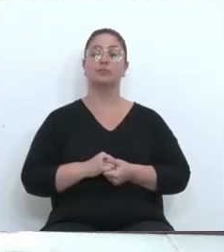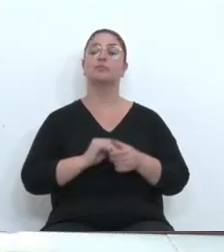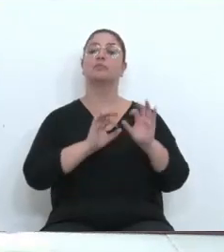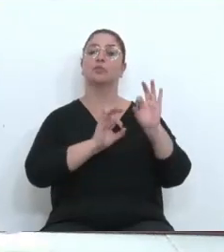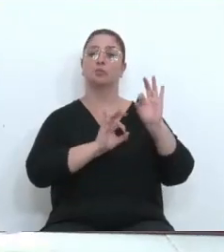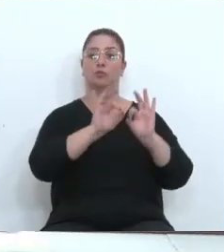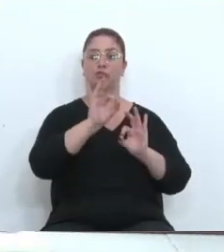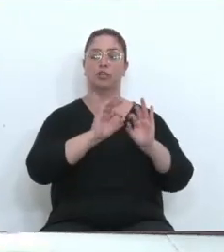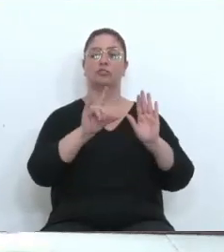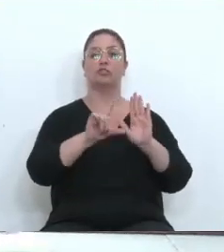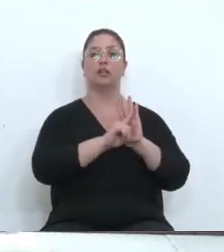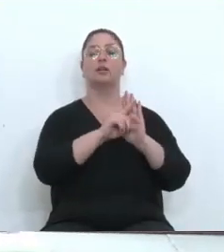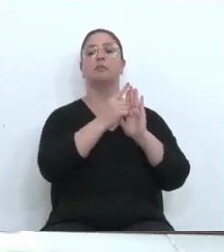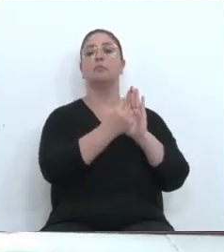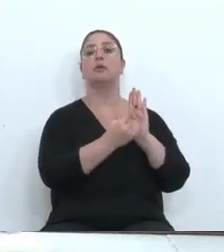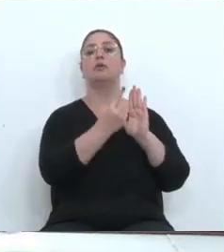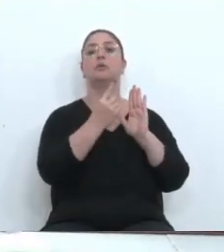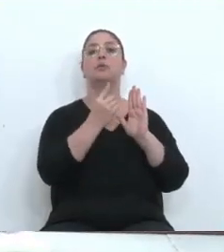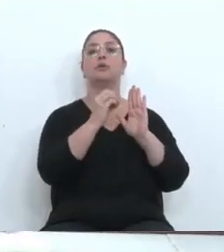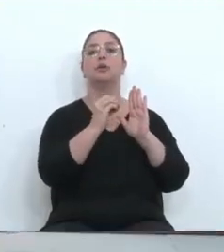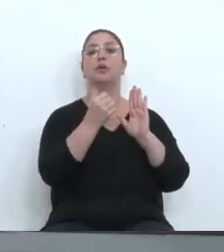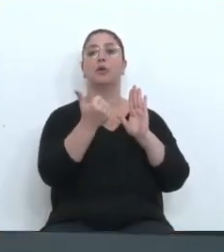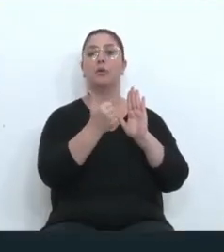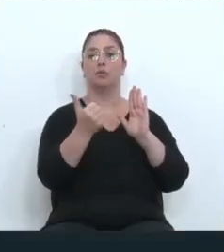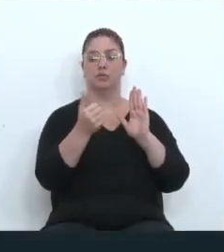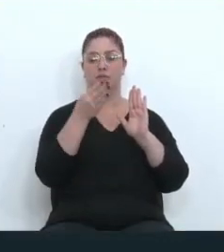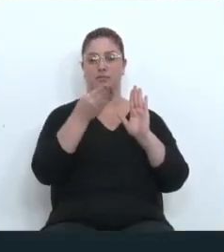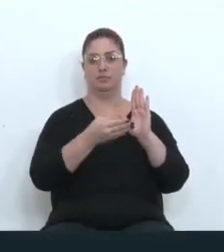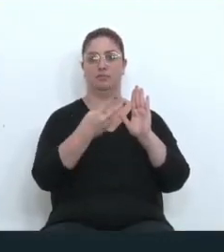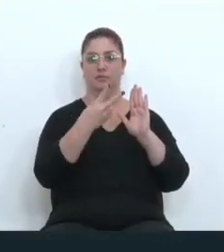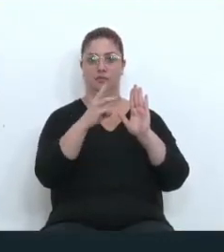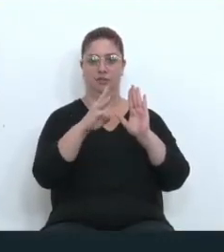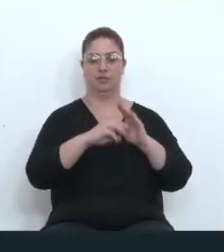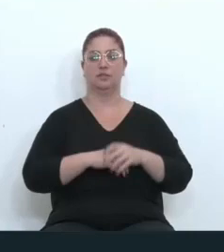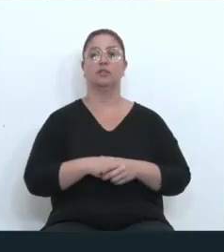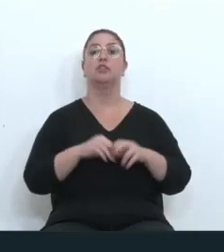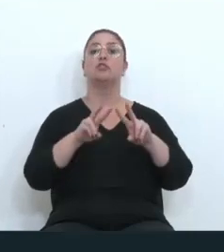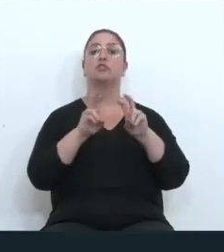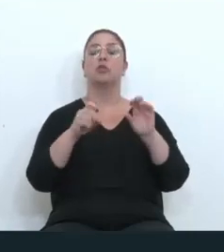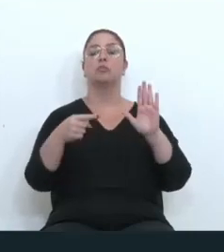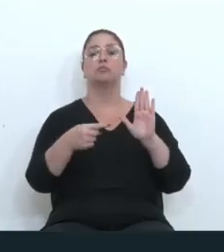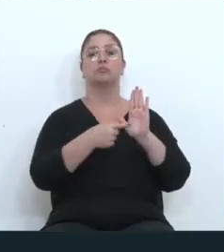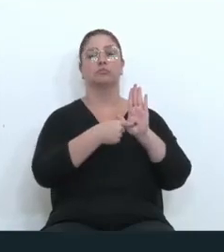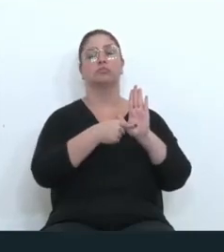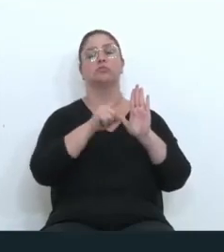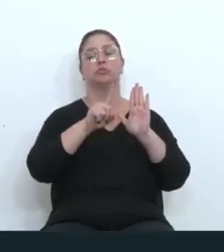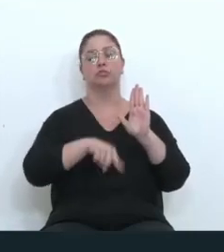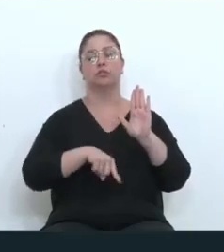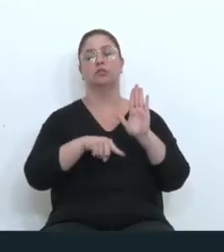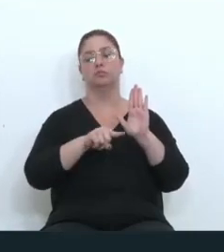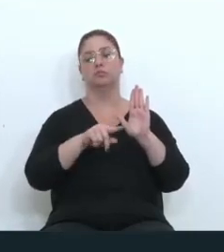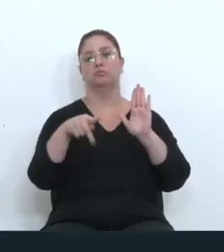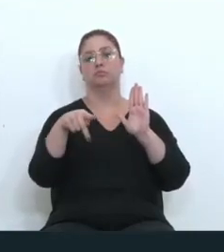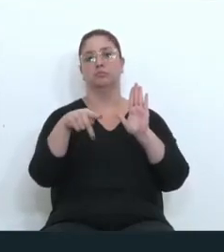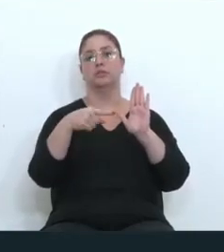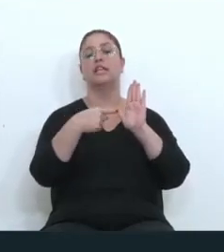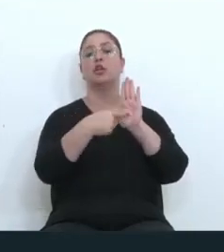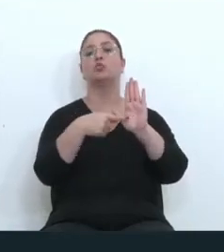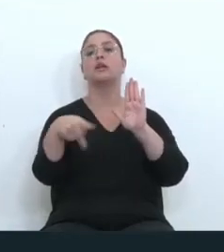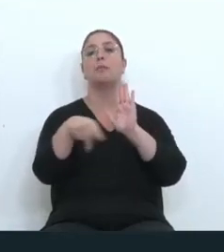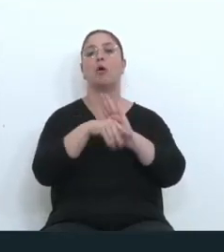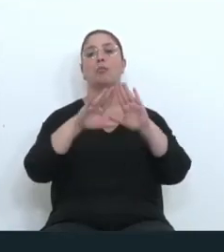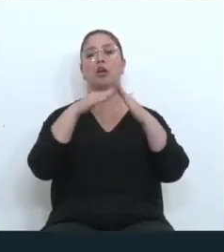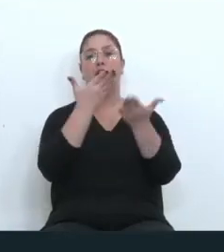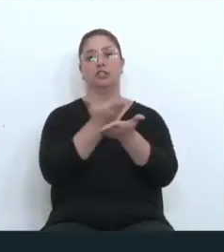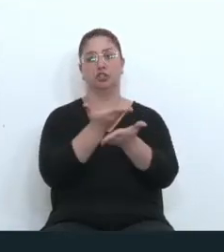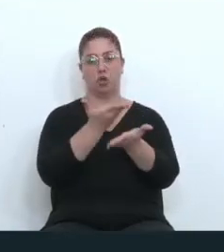de lei 1011/23 institui o canal de denúncia de contra-ataques nas escolas no ano do município de Guarulhos autor